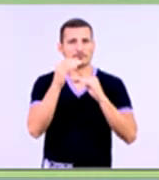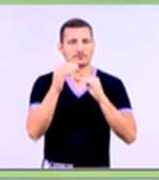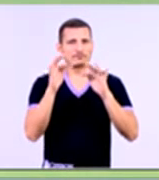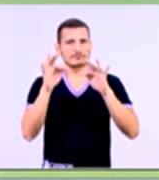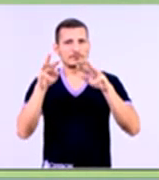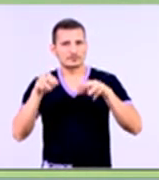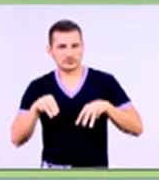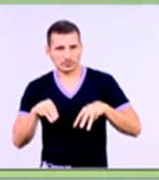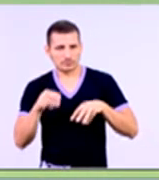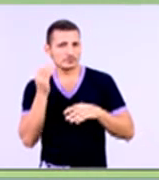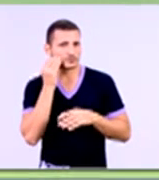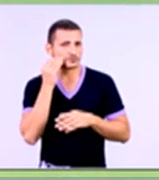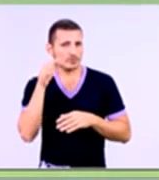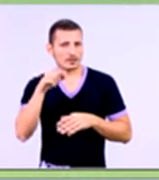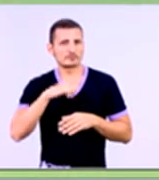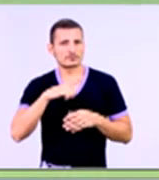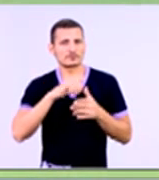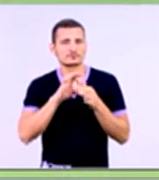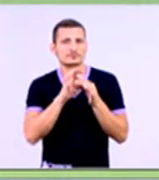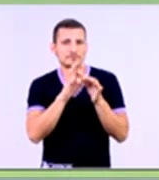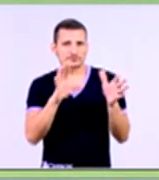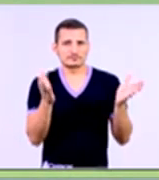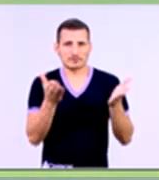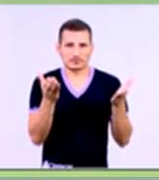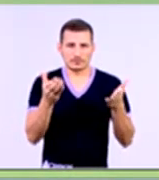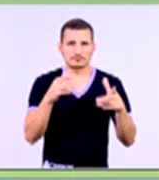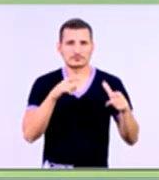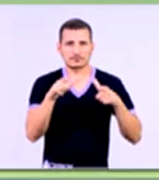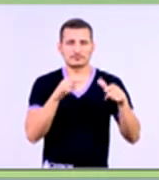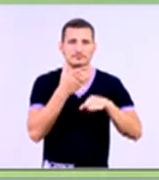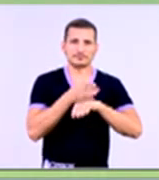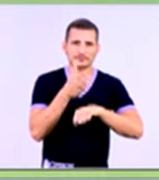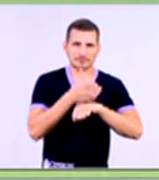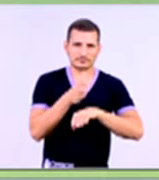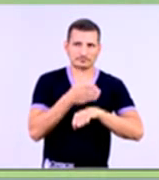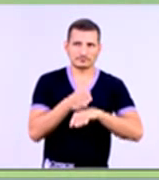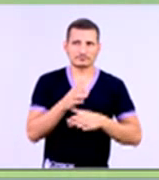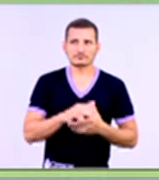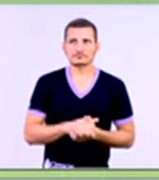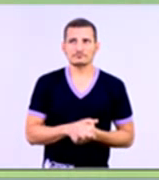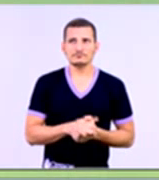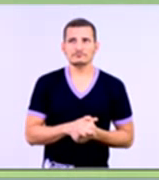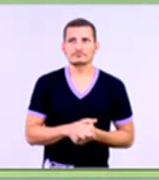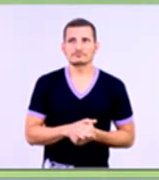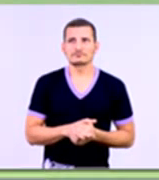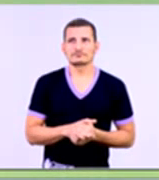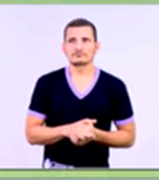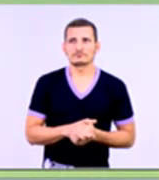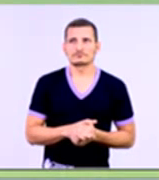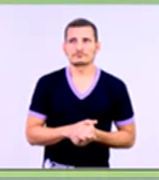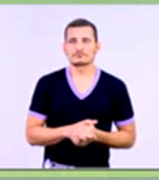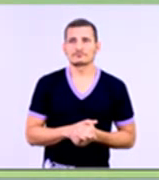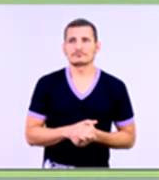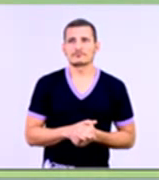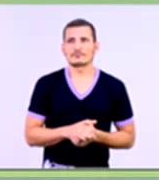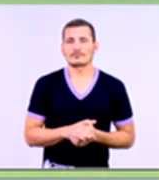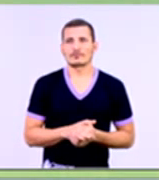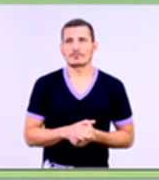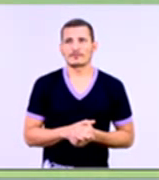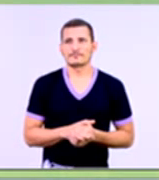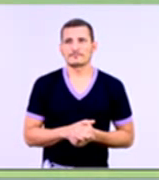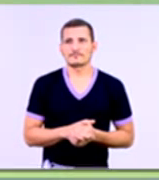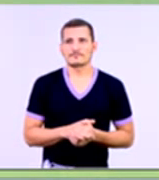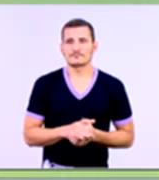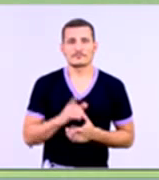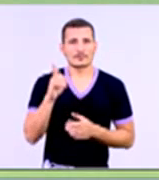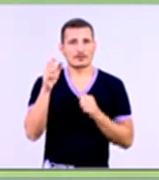finalizou, testou e ela está disponível agora para o trabalho prático. Então ela é chamada de aplicação em produção. E ela